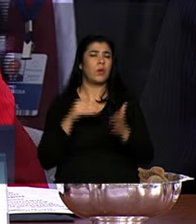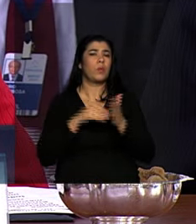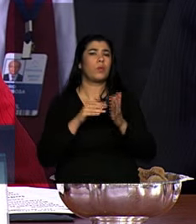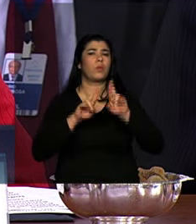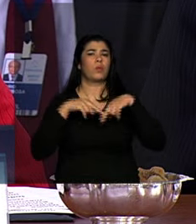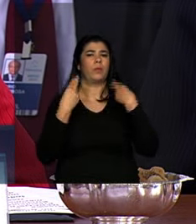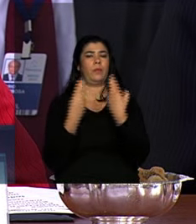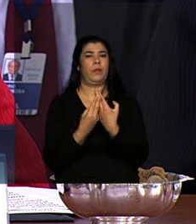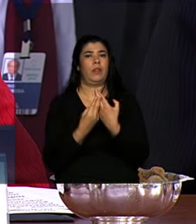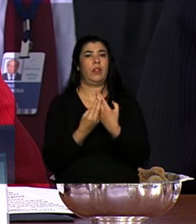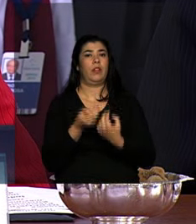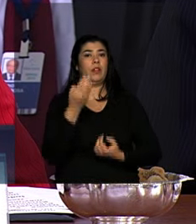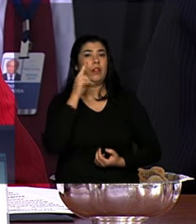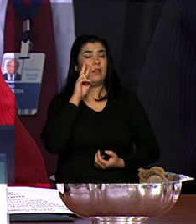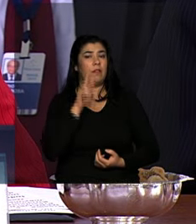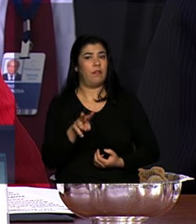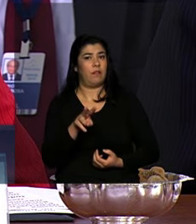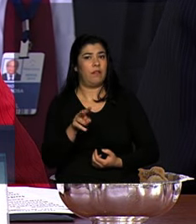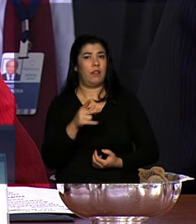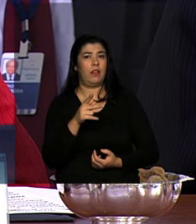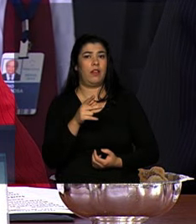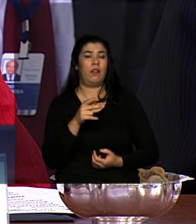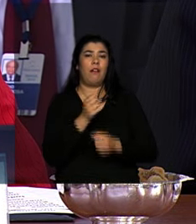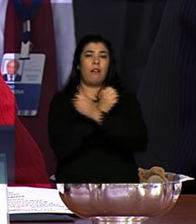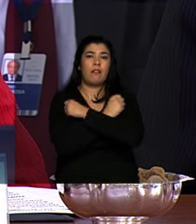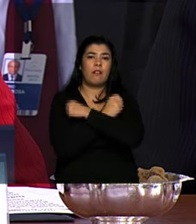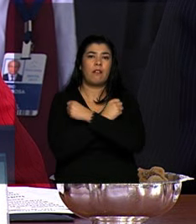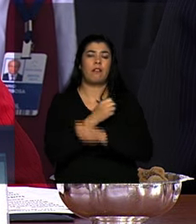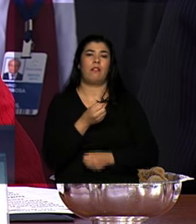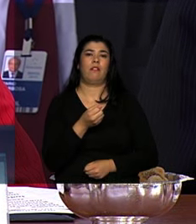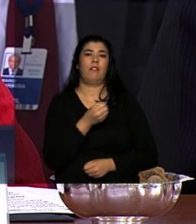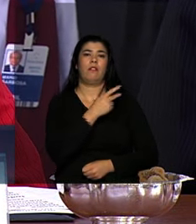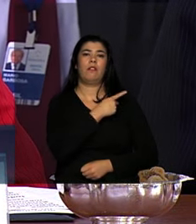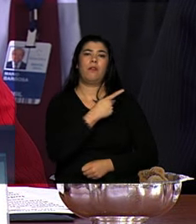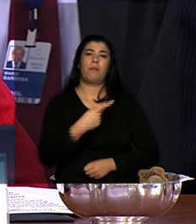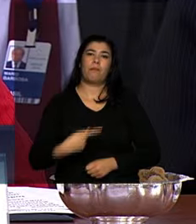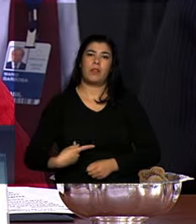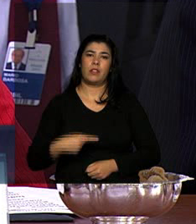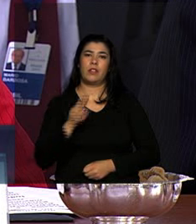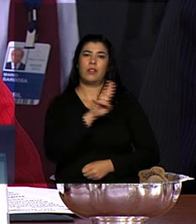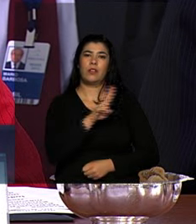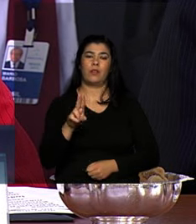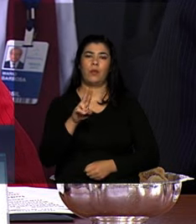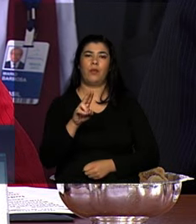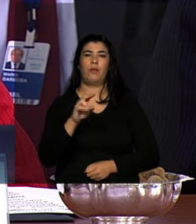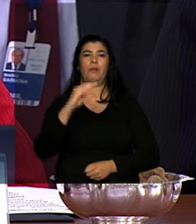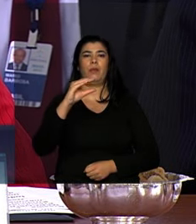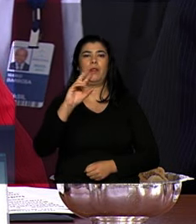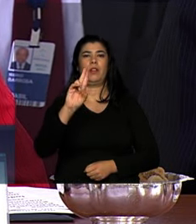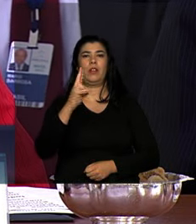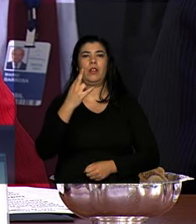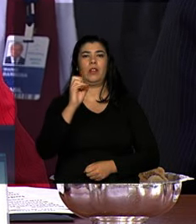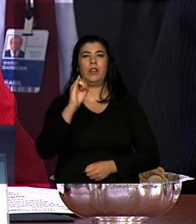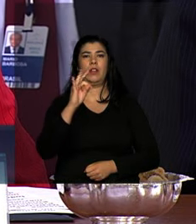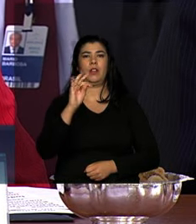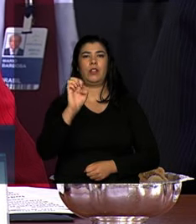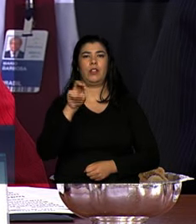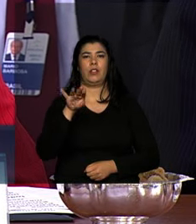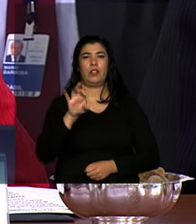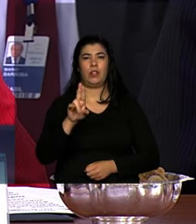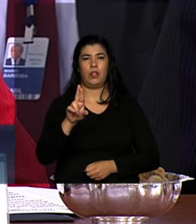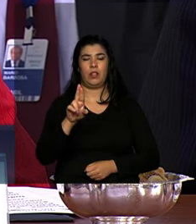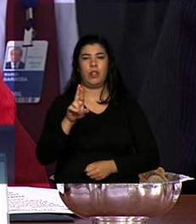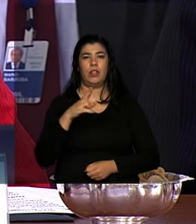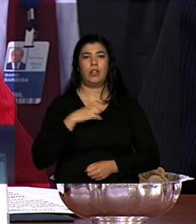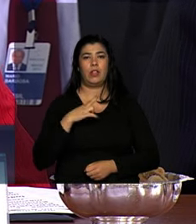à qual assistirá a querida presidenta Cristina Fernandes de Kirchner, na condição de dirigente máxima